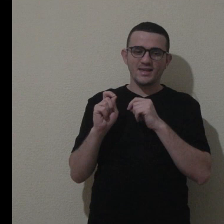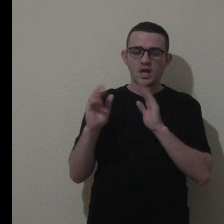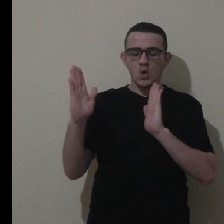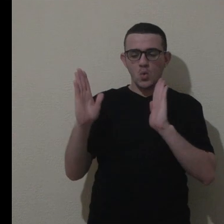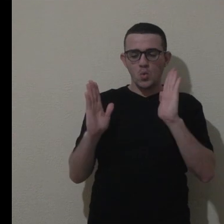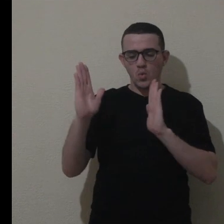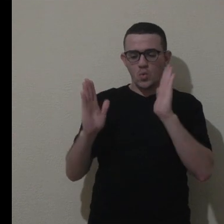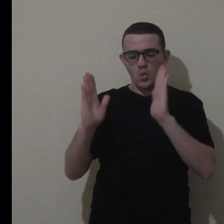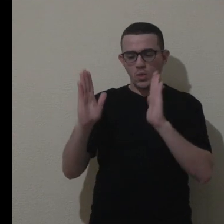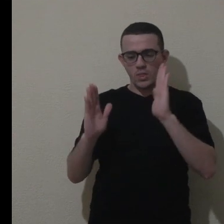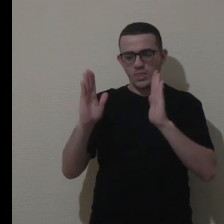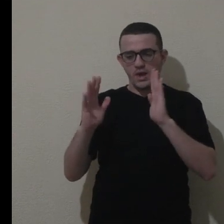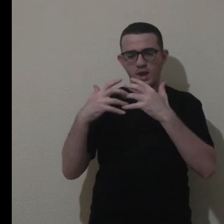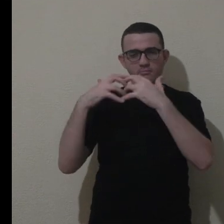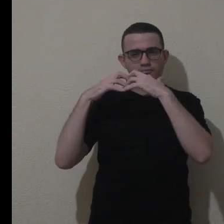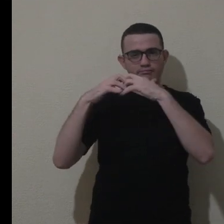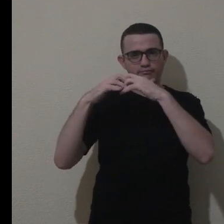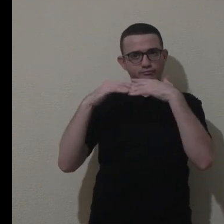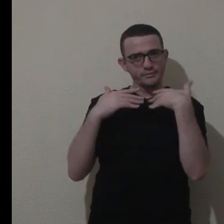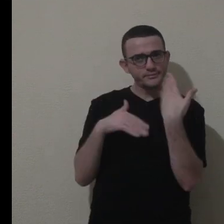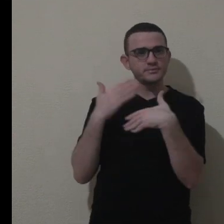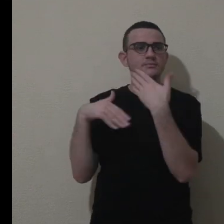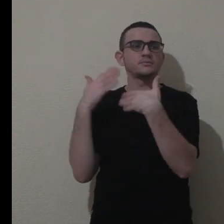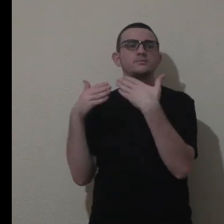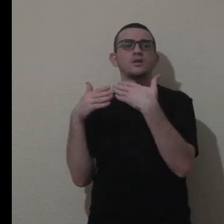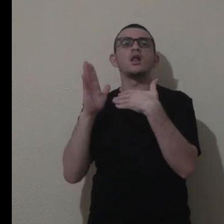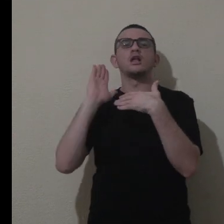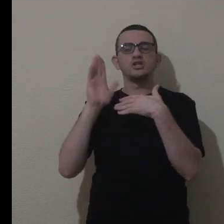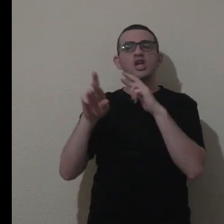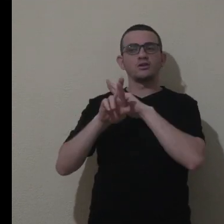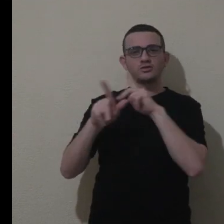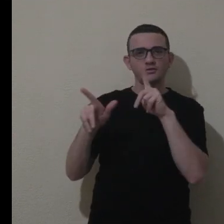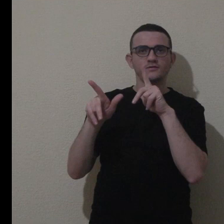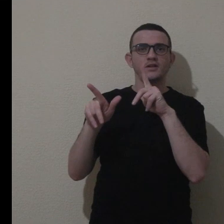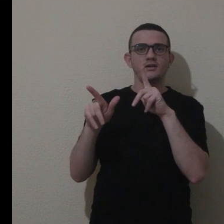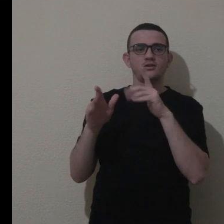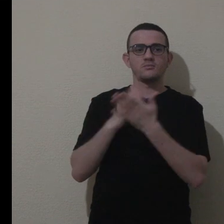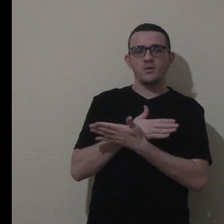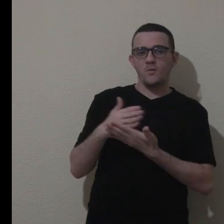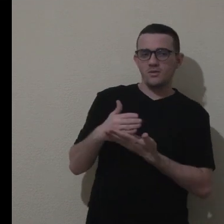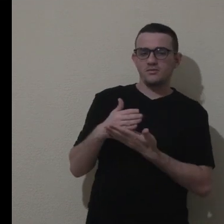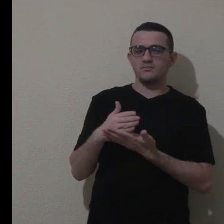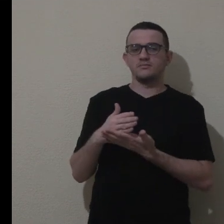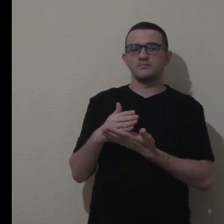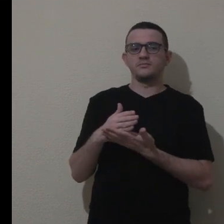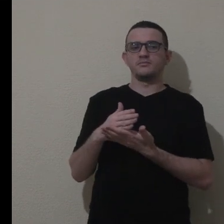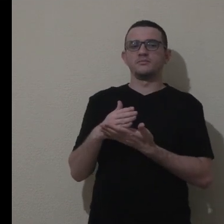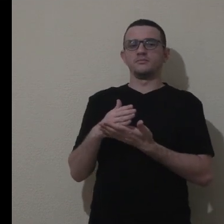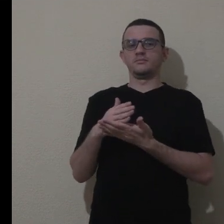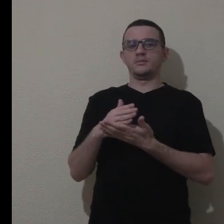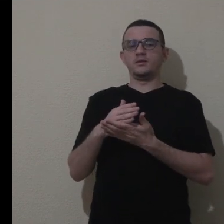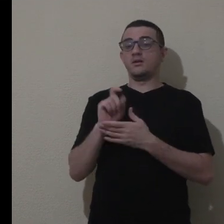a janela de formação cerebral dessa criança, ela já foi diferente para começar,